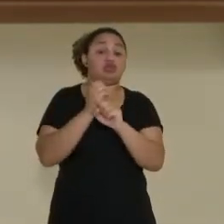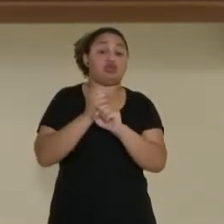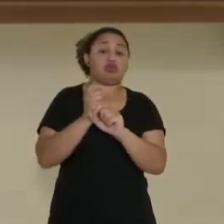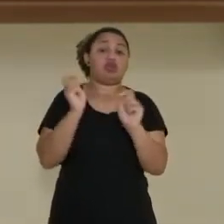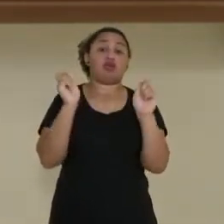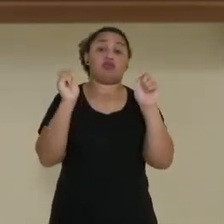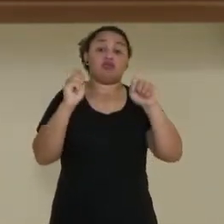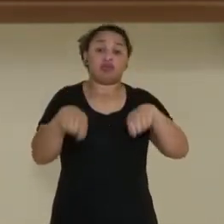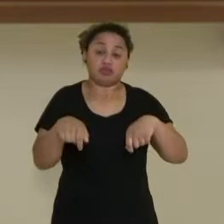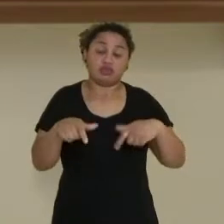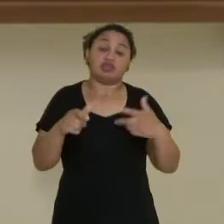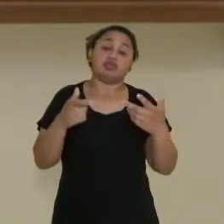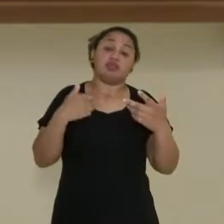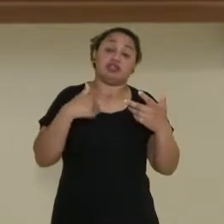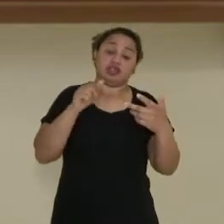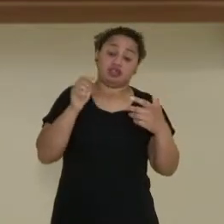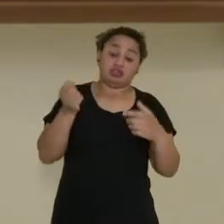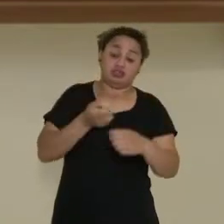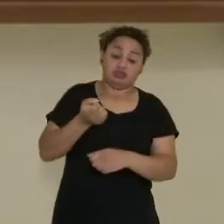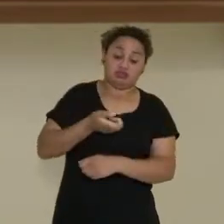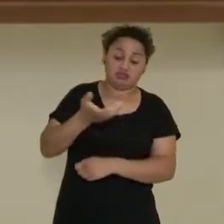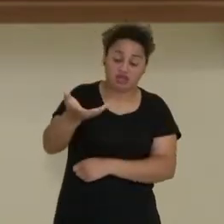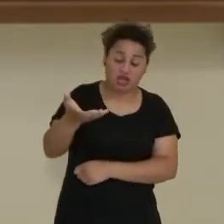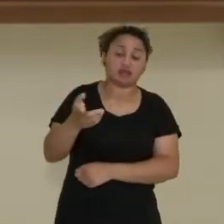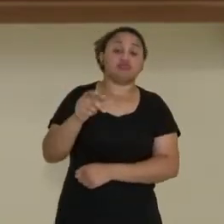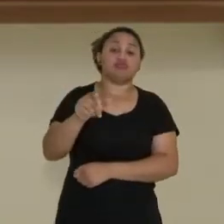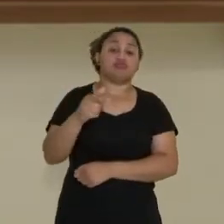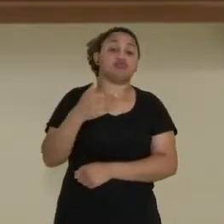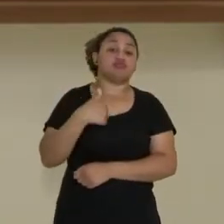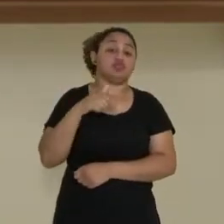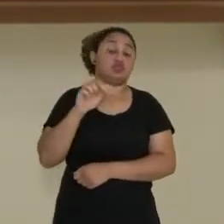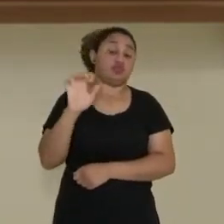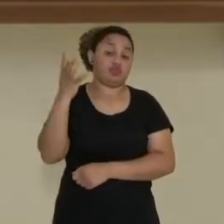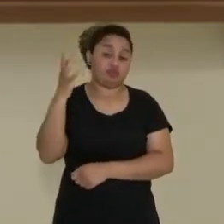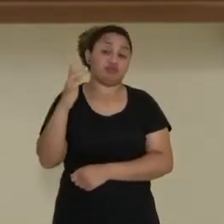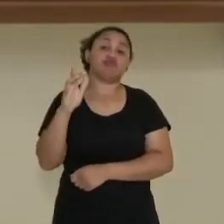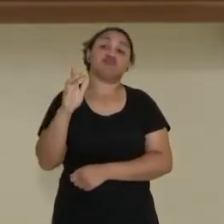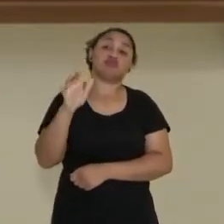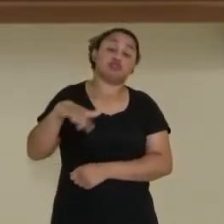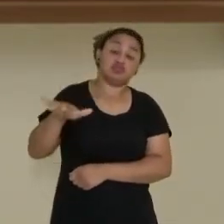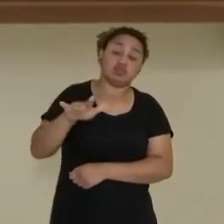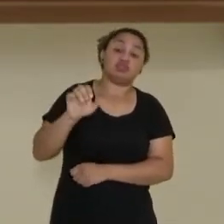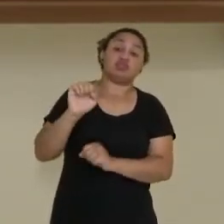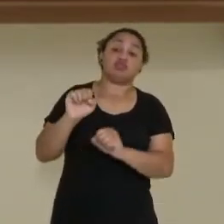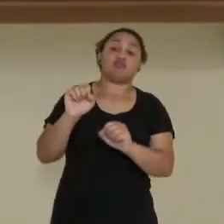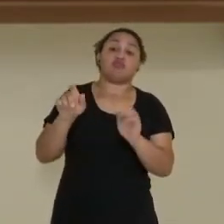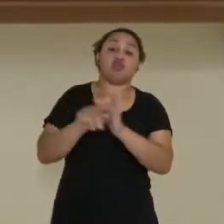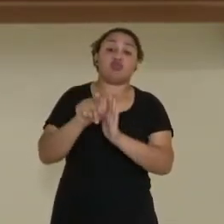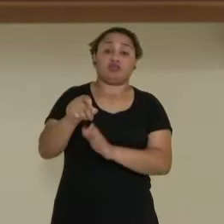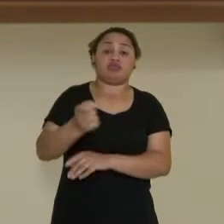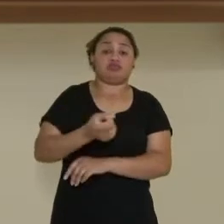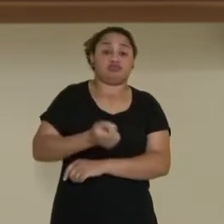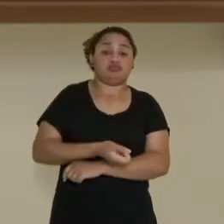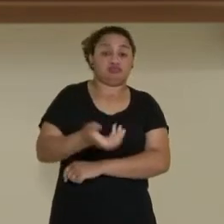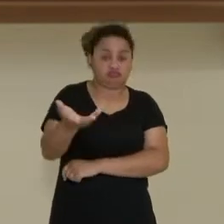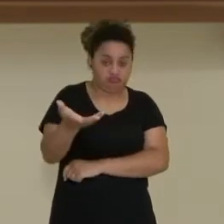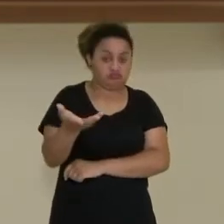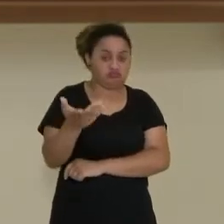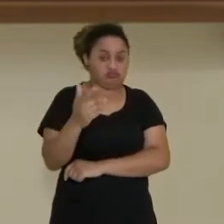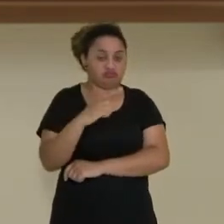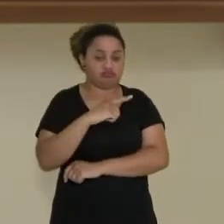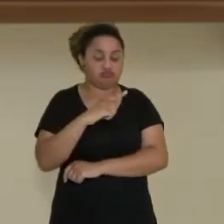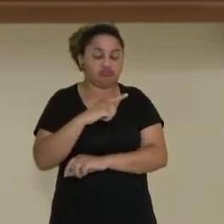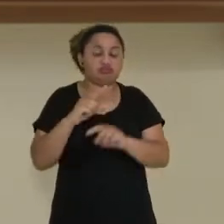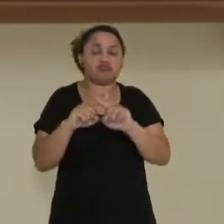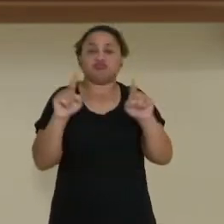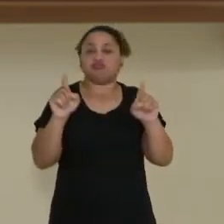de um dado evento com relação a esse dado, né? De um determinado evento com relação a esse dado. Mas